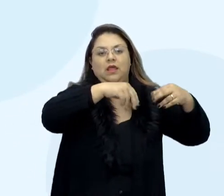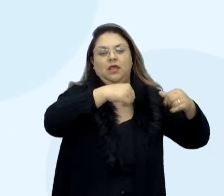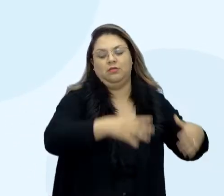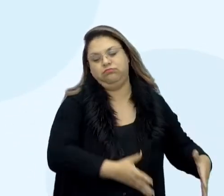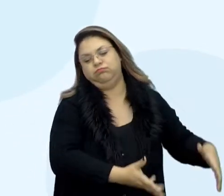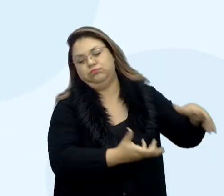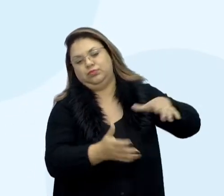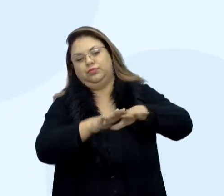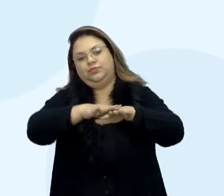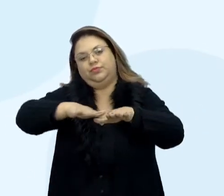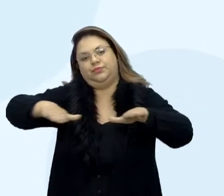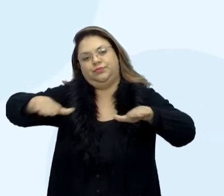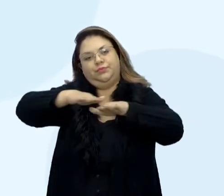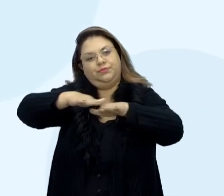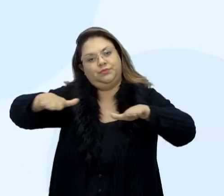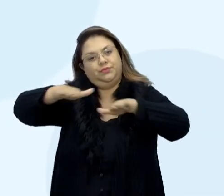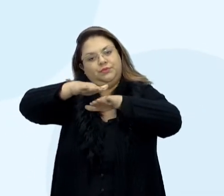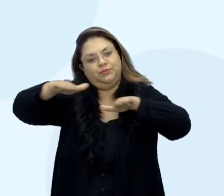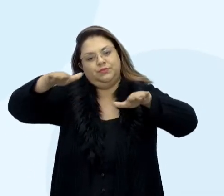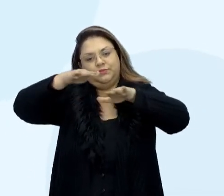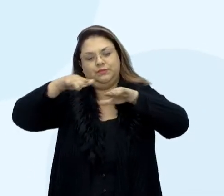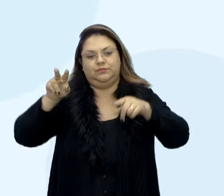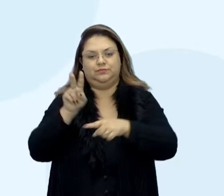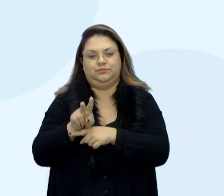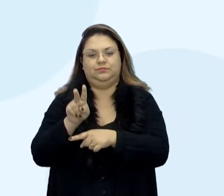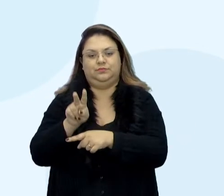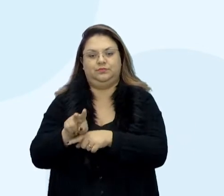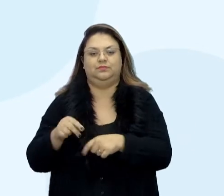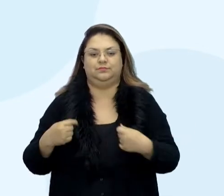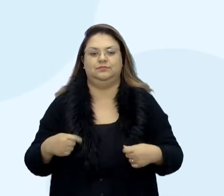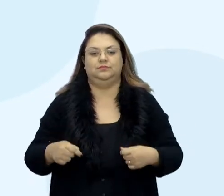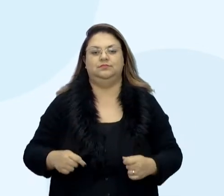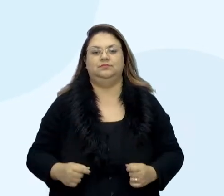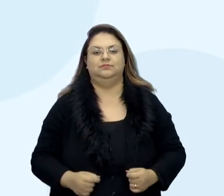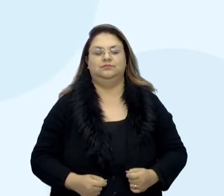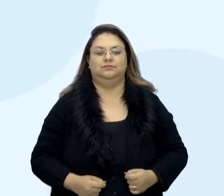processo de canalização, né, de colocar aí